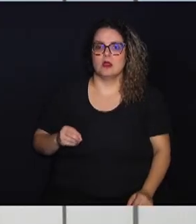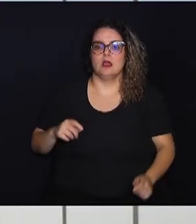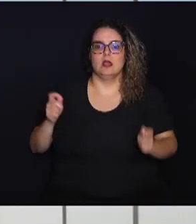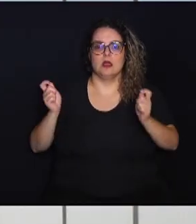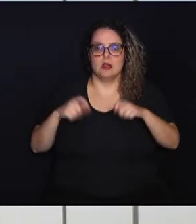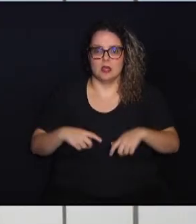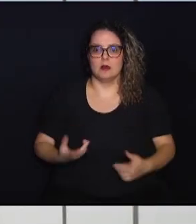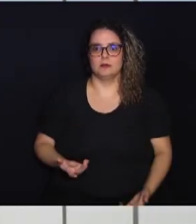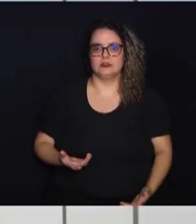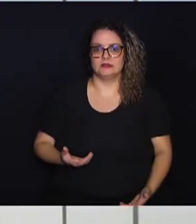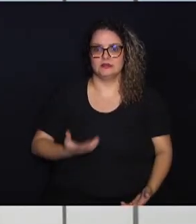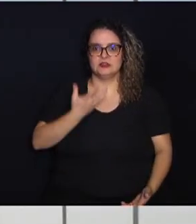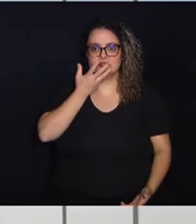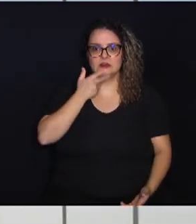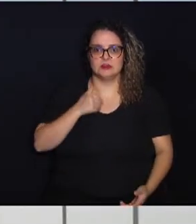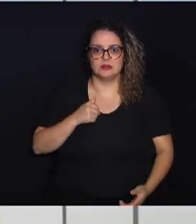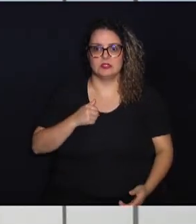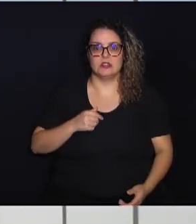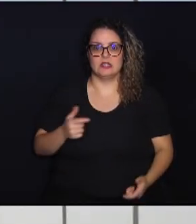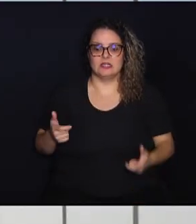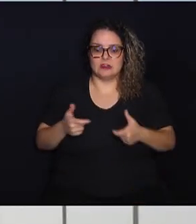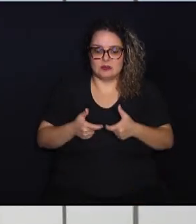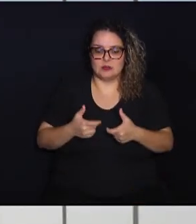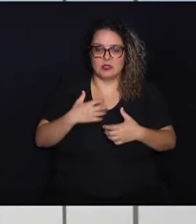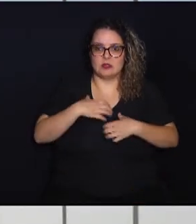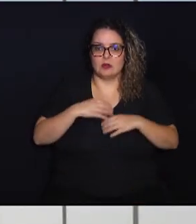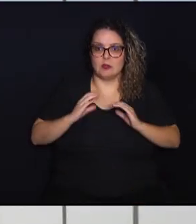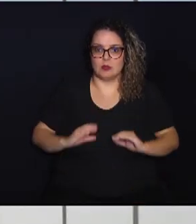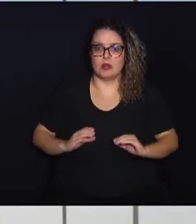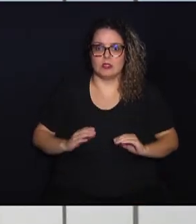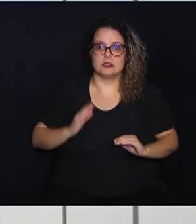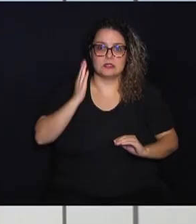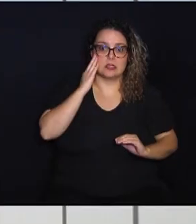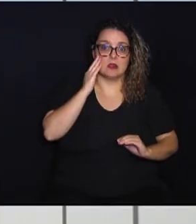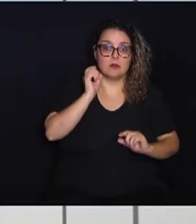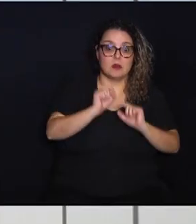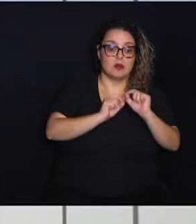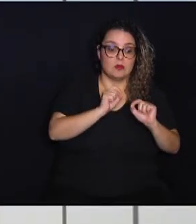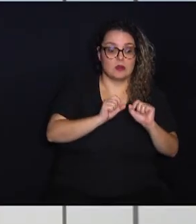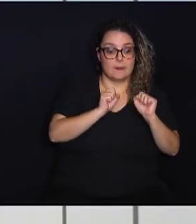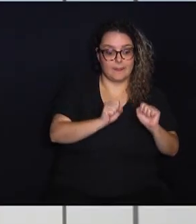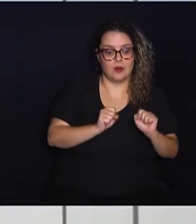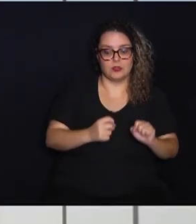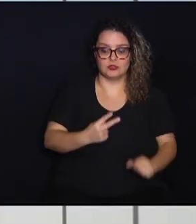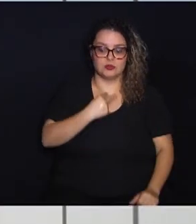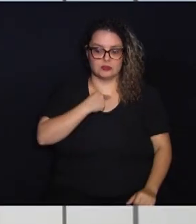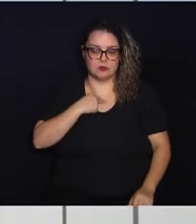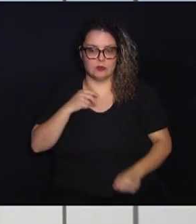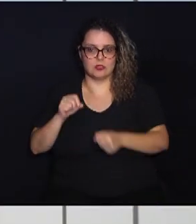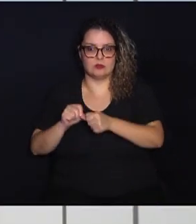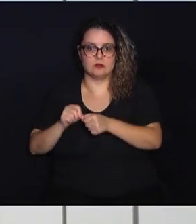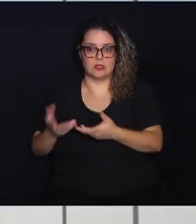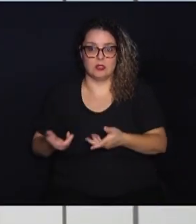o que pode fazer, o que não pode fazer, né? Controlar esses seus impulsos, portanto,